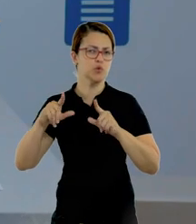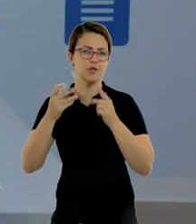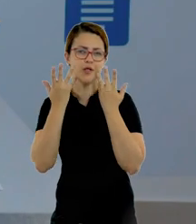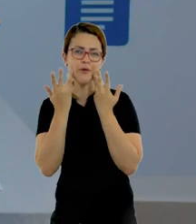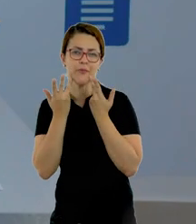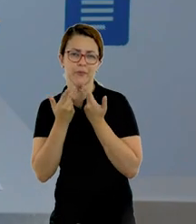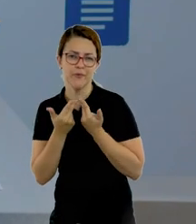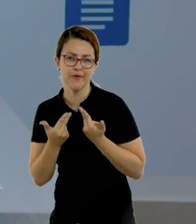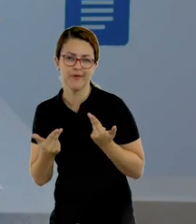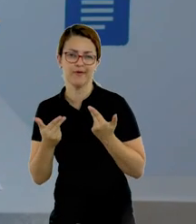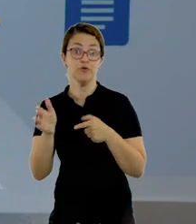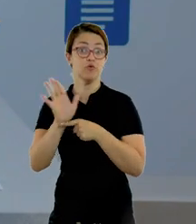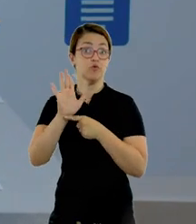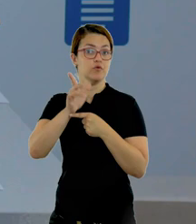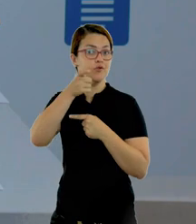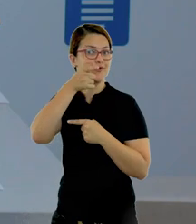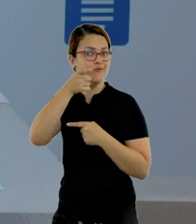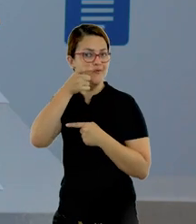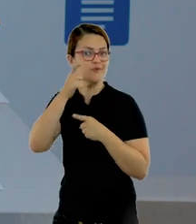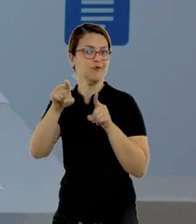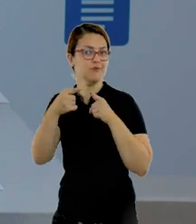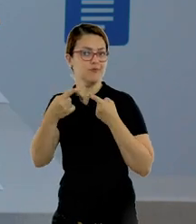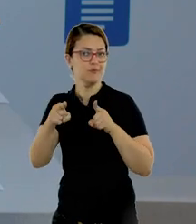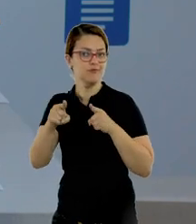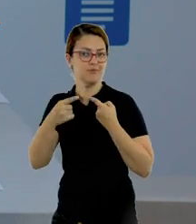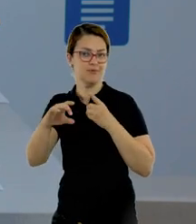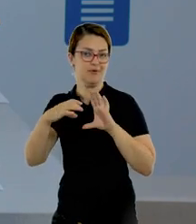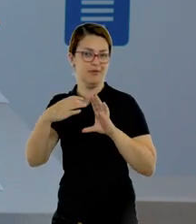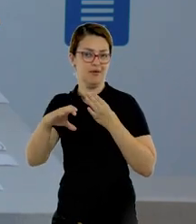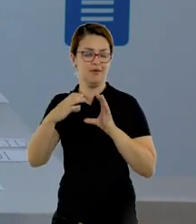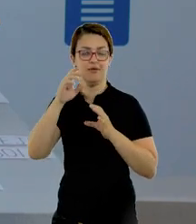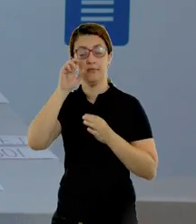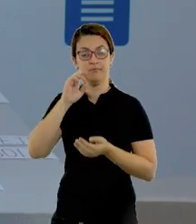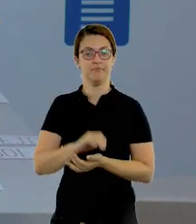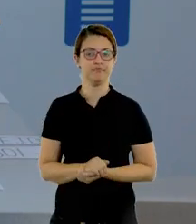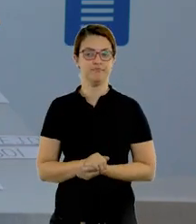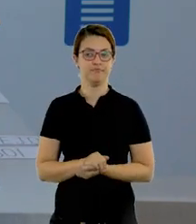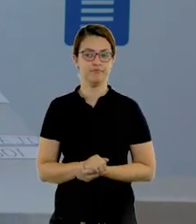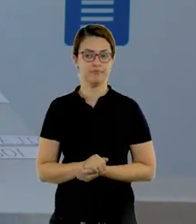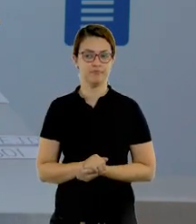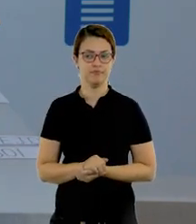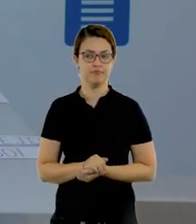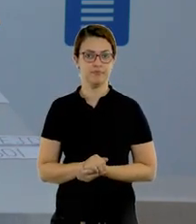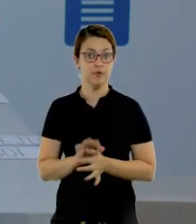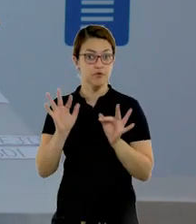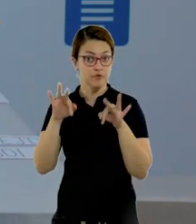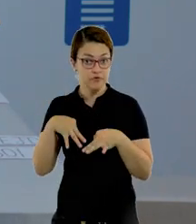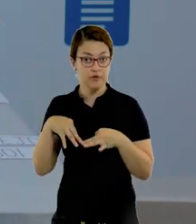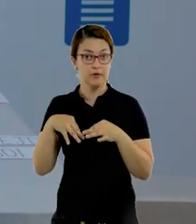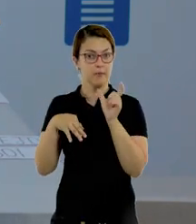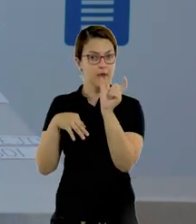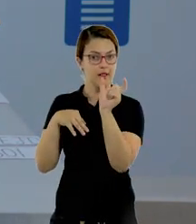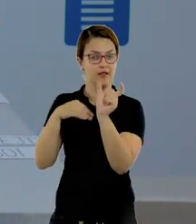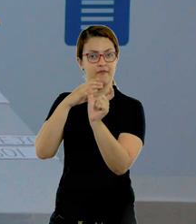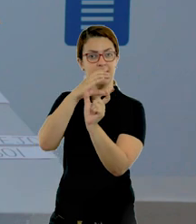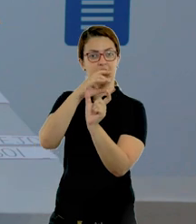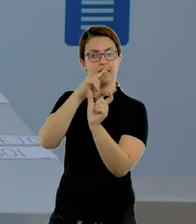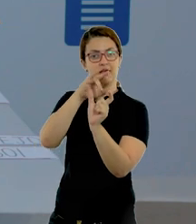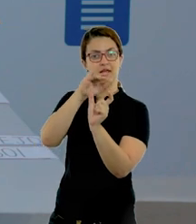E assim deve ser feito com o nome de todos os animais que aparecem na música. Por